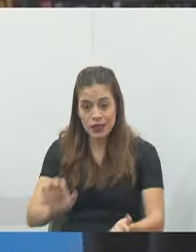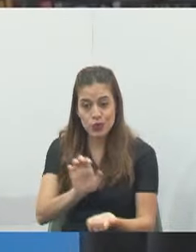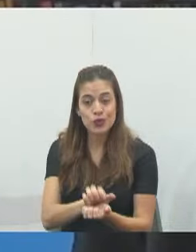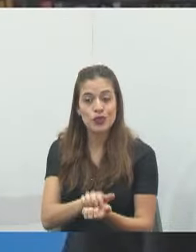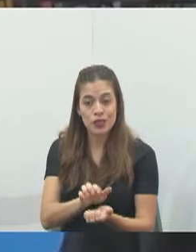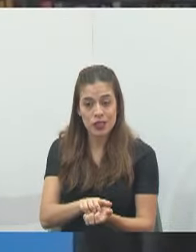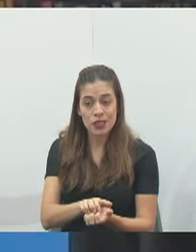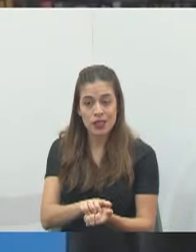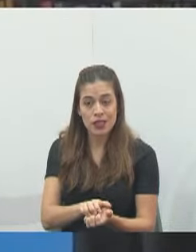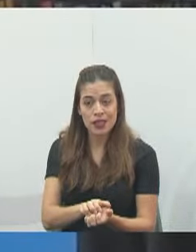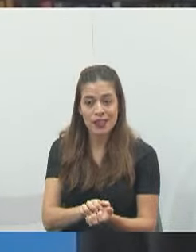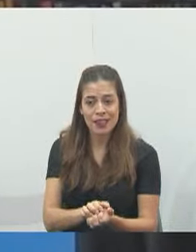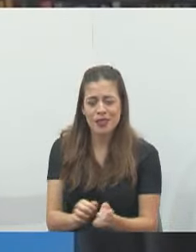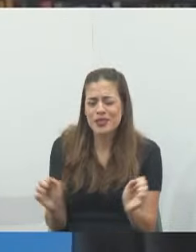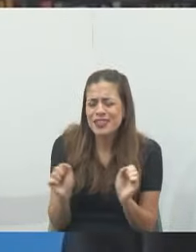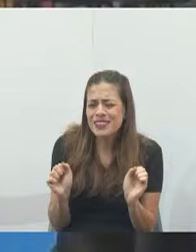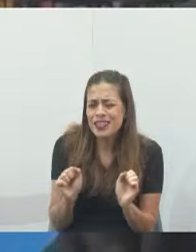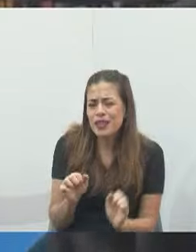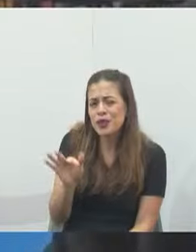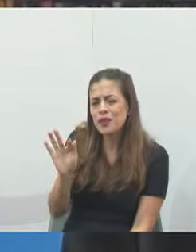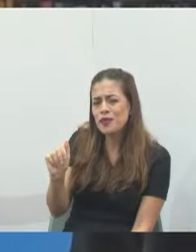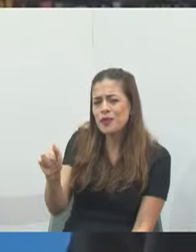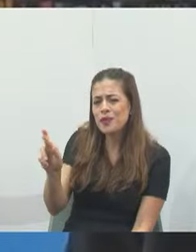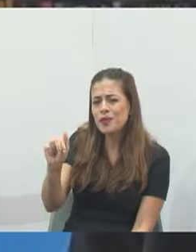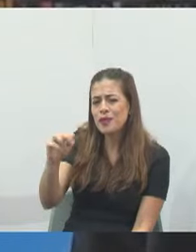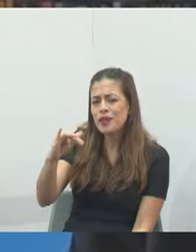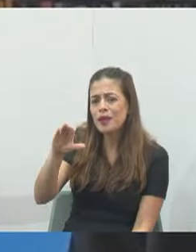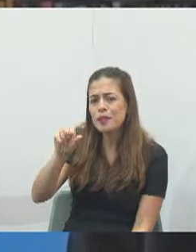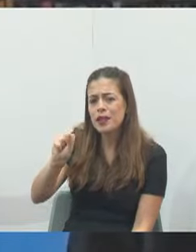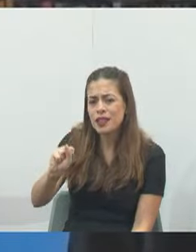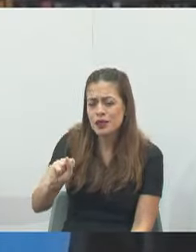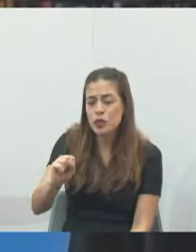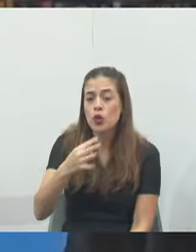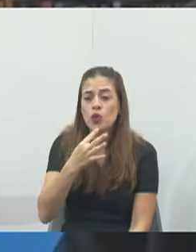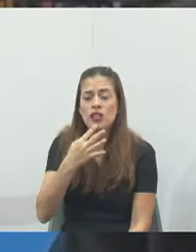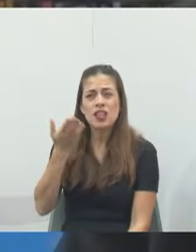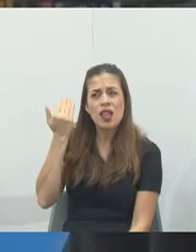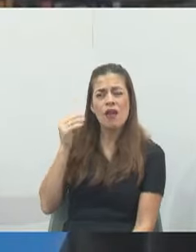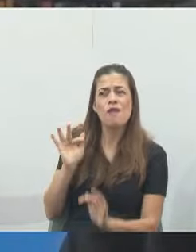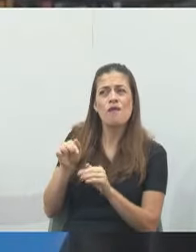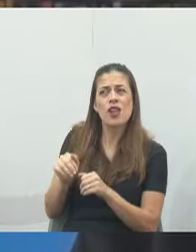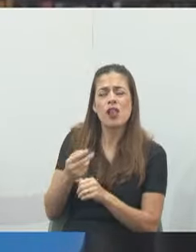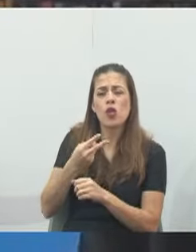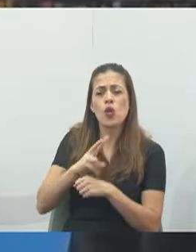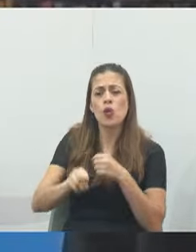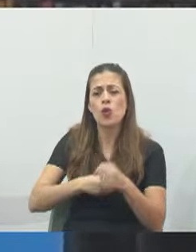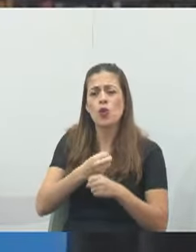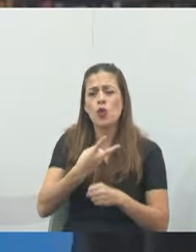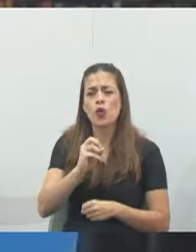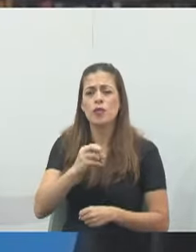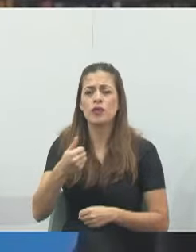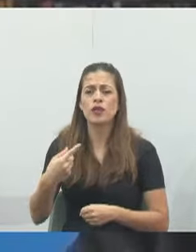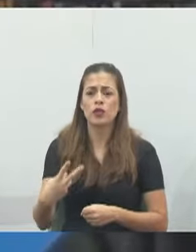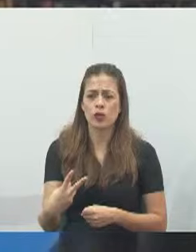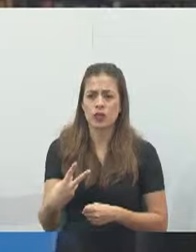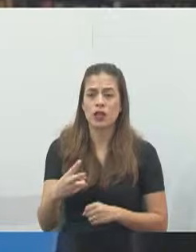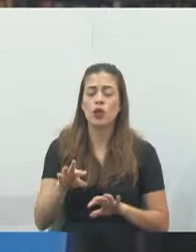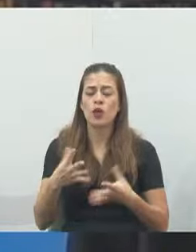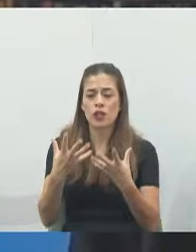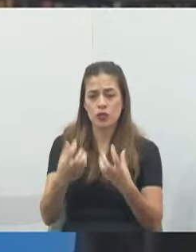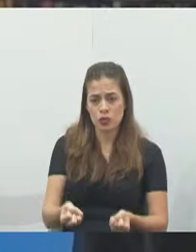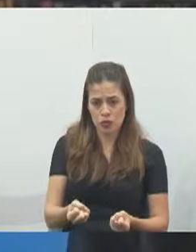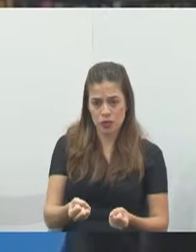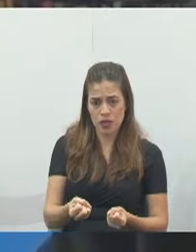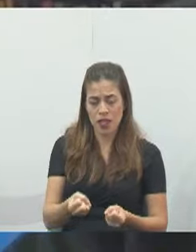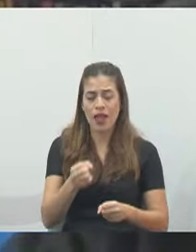jacareense ao nosso querido Fabrício. Eu conheci o Fabrício no final de 2012, quando eu assumi as aulas do cursinho aqui do